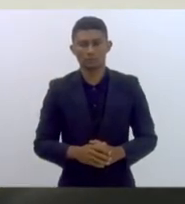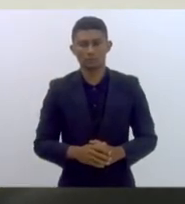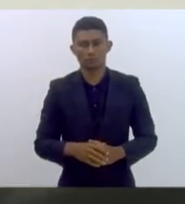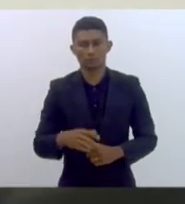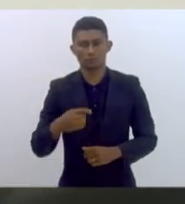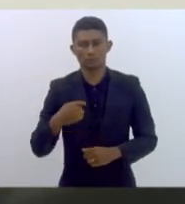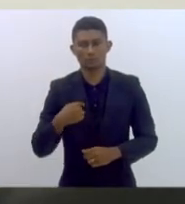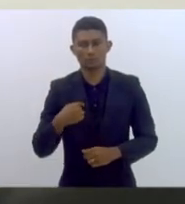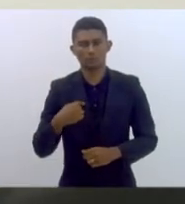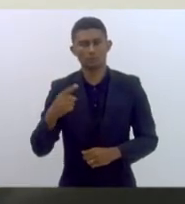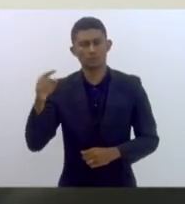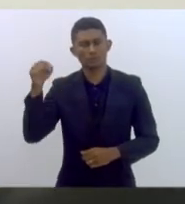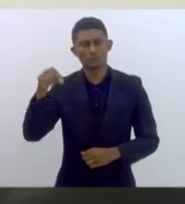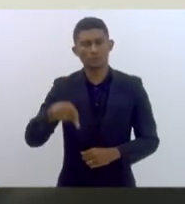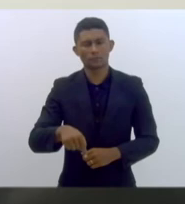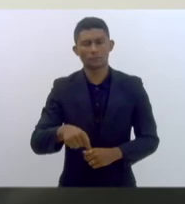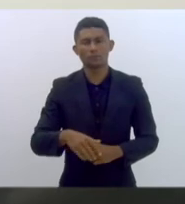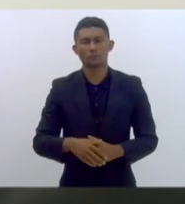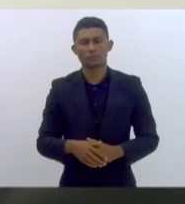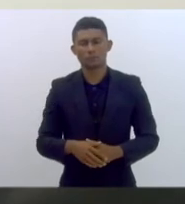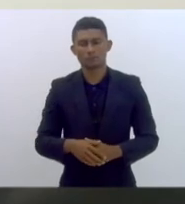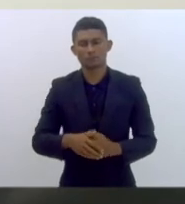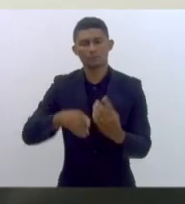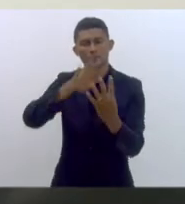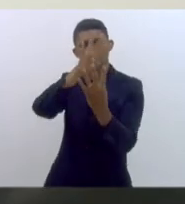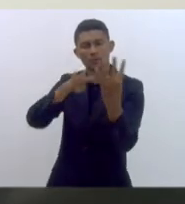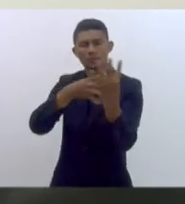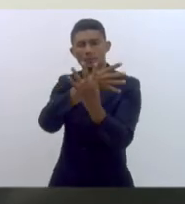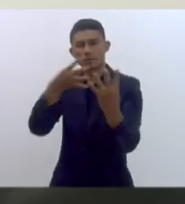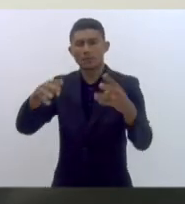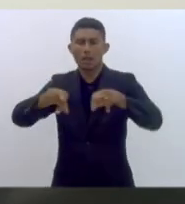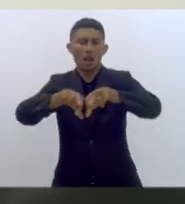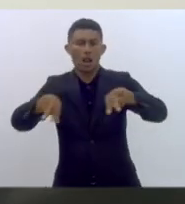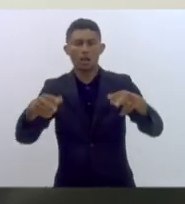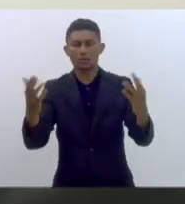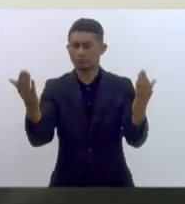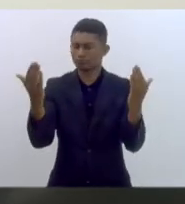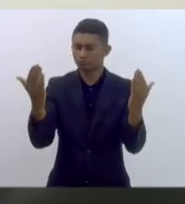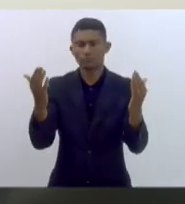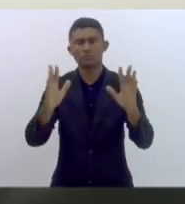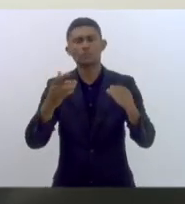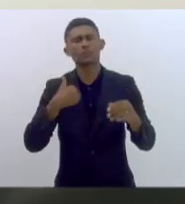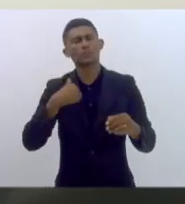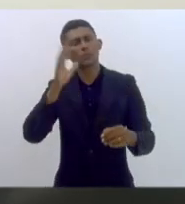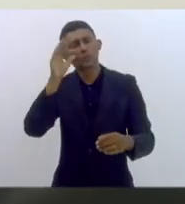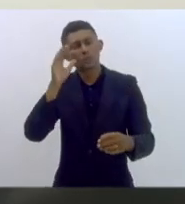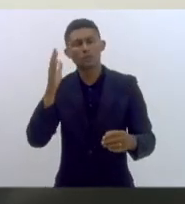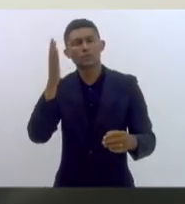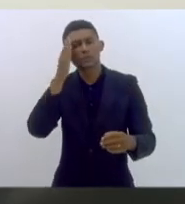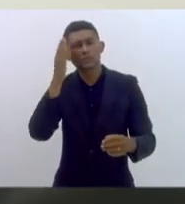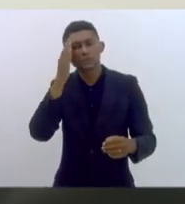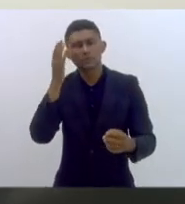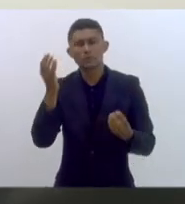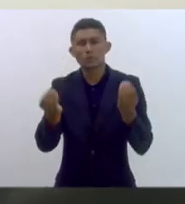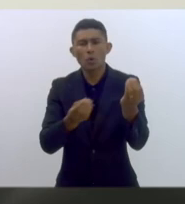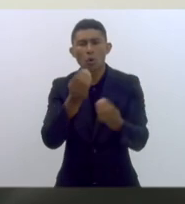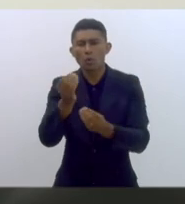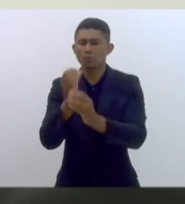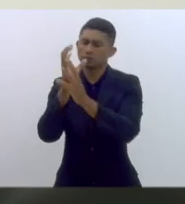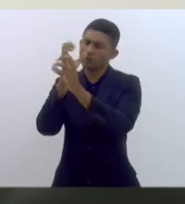vocês apresentaram vários números, né, várias tabelas, e eu queria saber onde a gente consegue a memória de